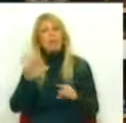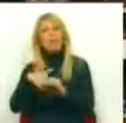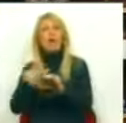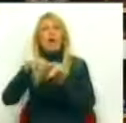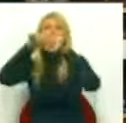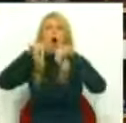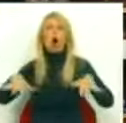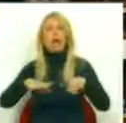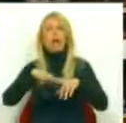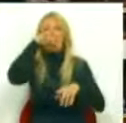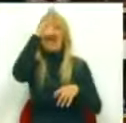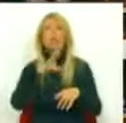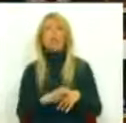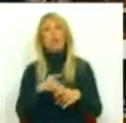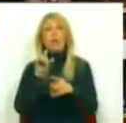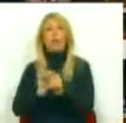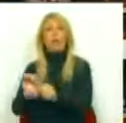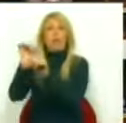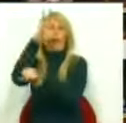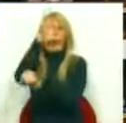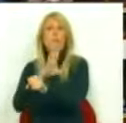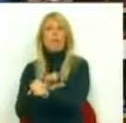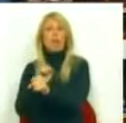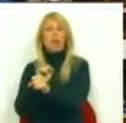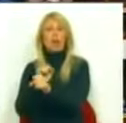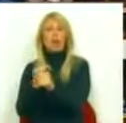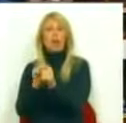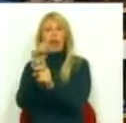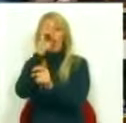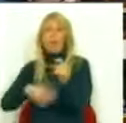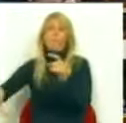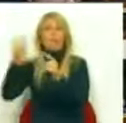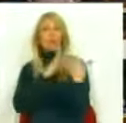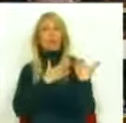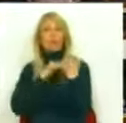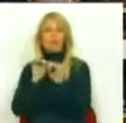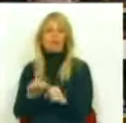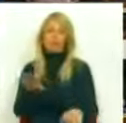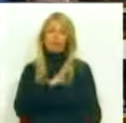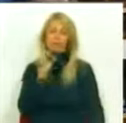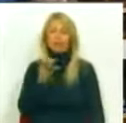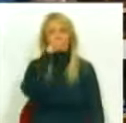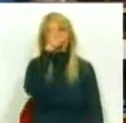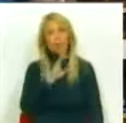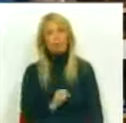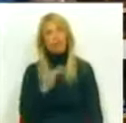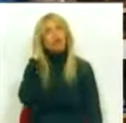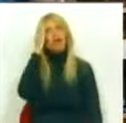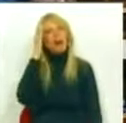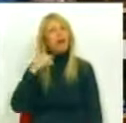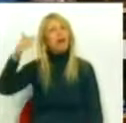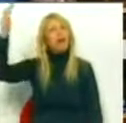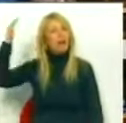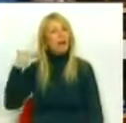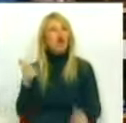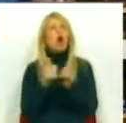do Governo, no Ministério do Ambiente. Senhor Primeiro-Ministro, julgo que nessa altura todos